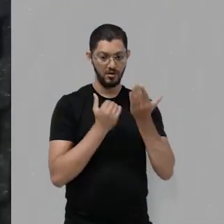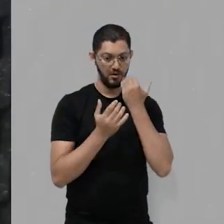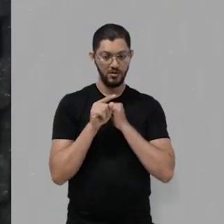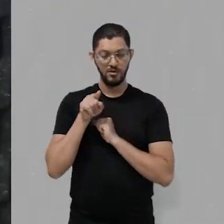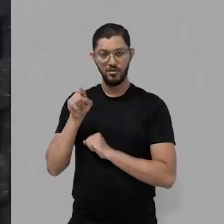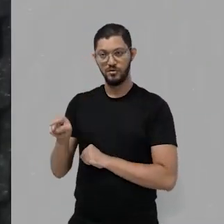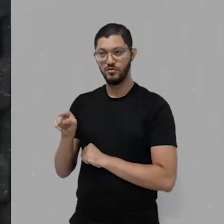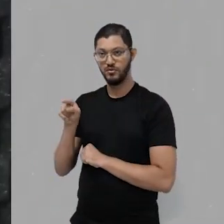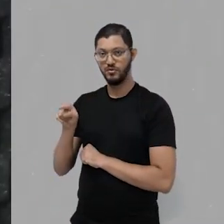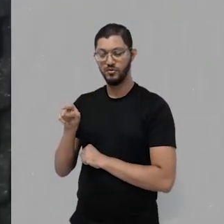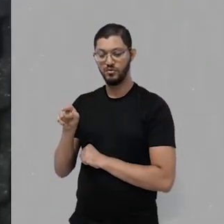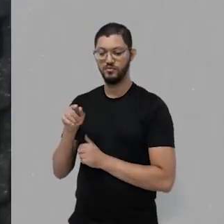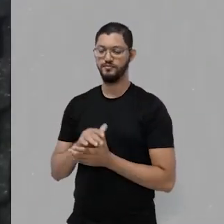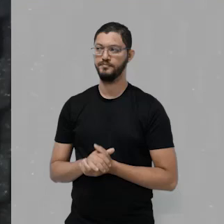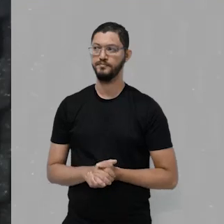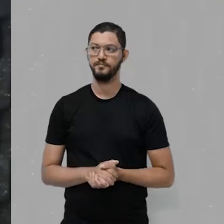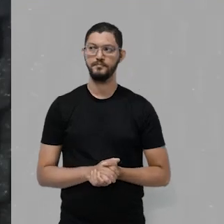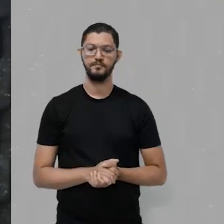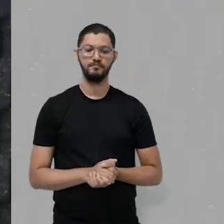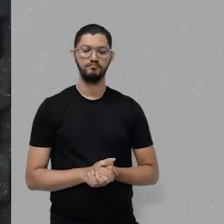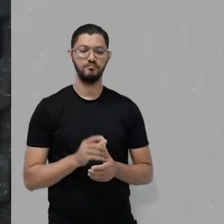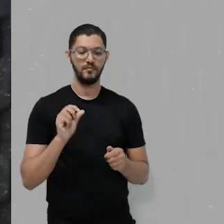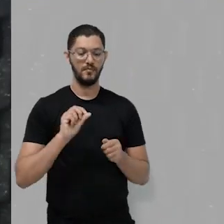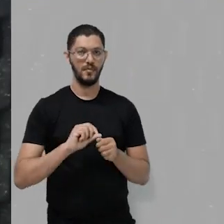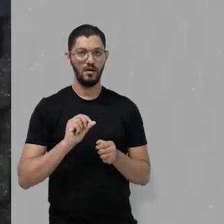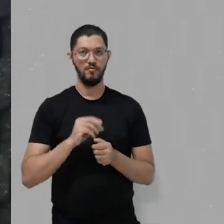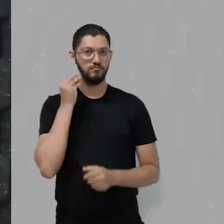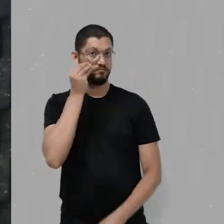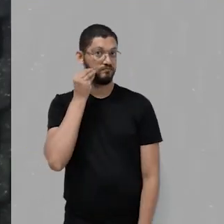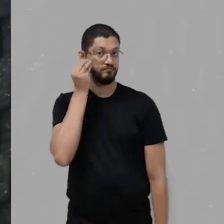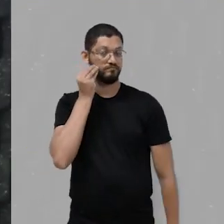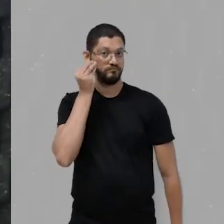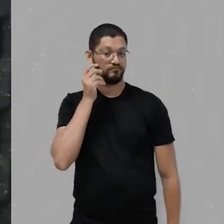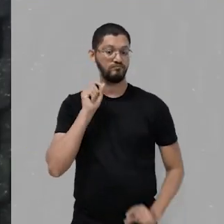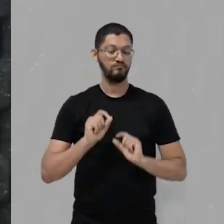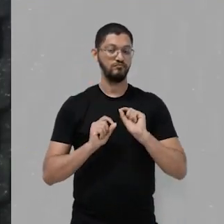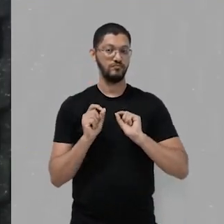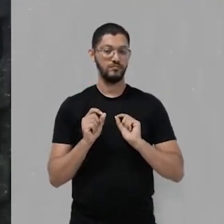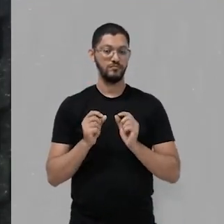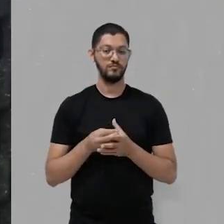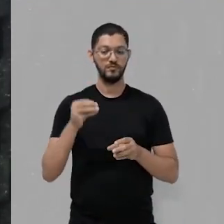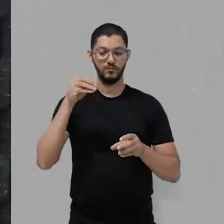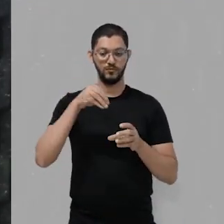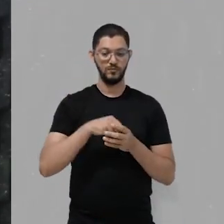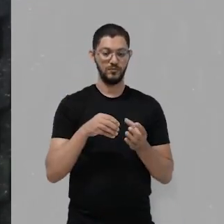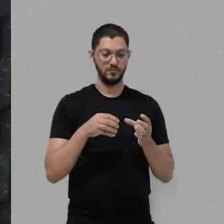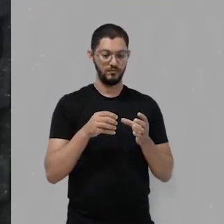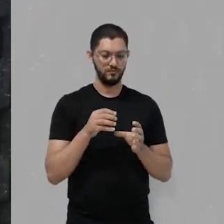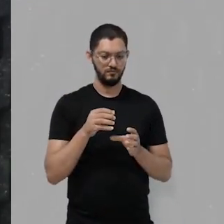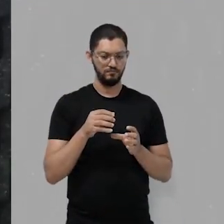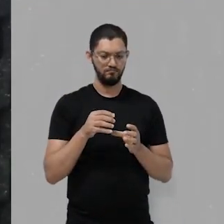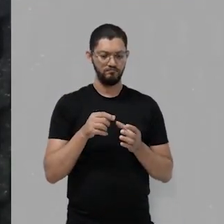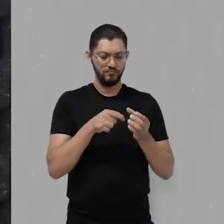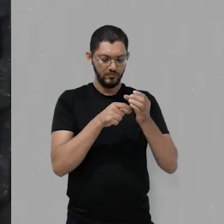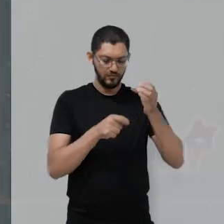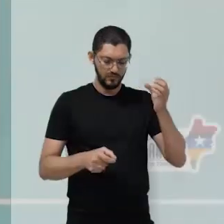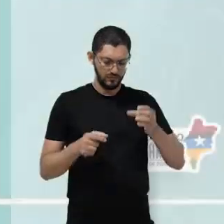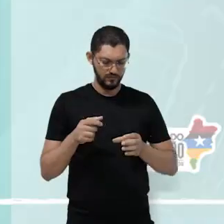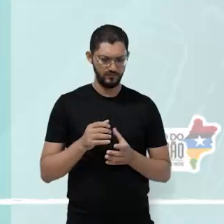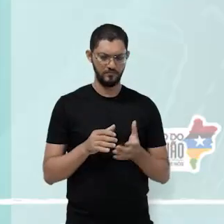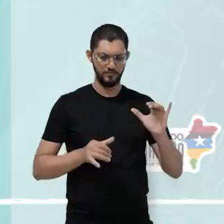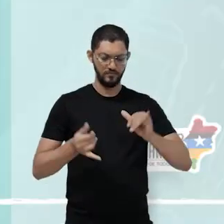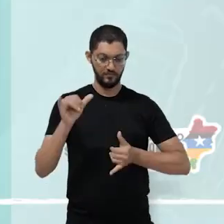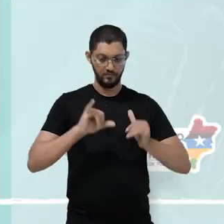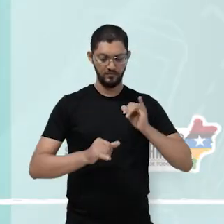Paramécio. Ok? Então, veja só, foi feito um experimento onde se colocou dentro de um tubo de ensaio, um tubo de vidro,